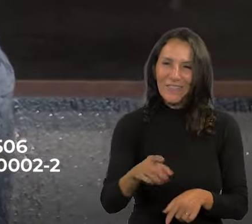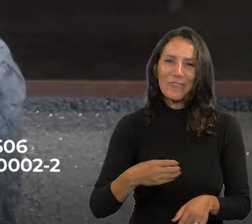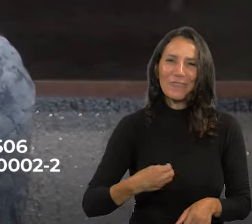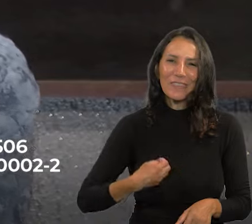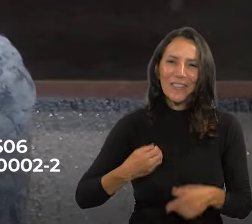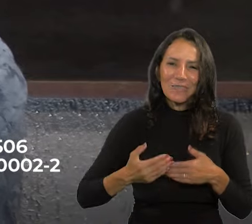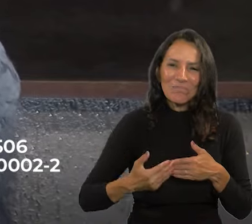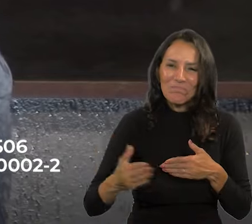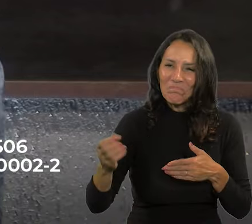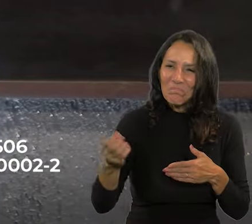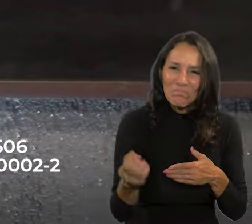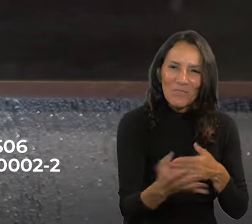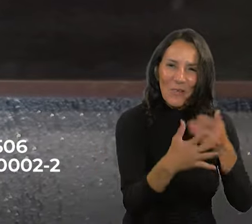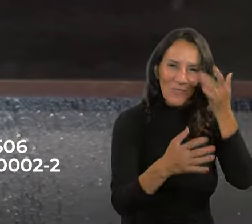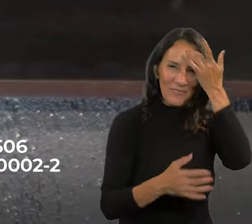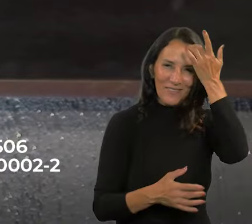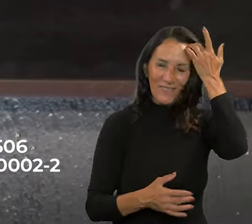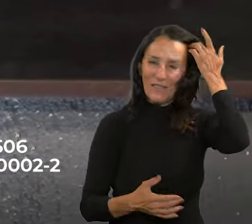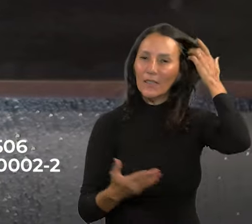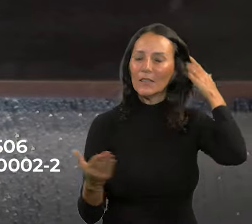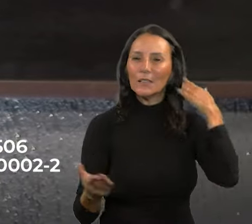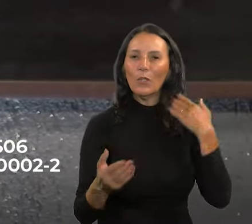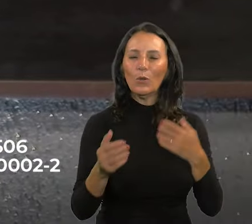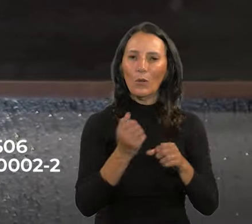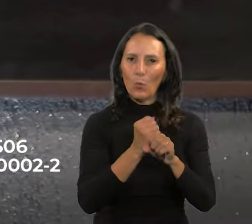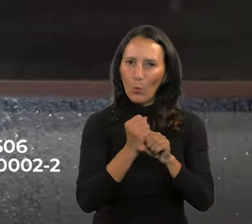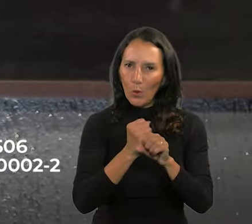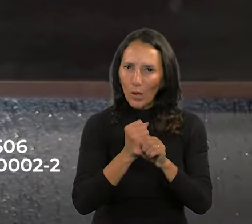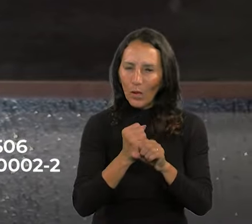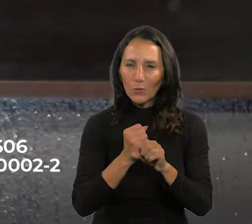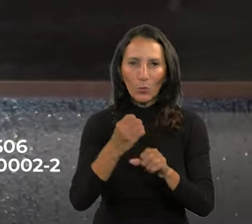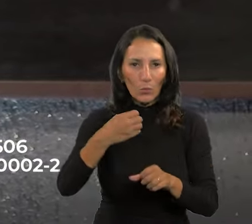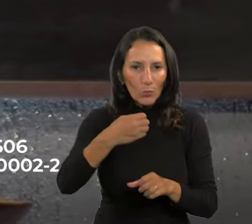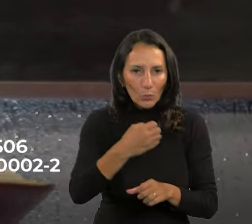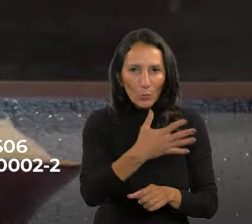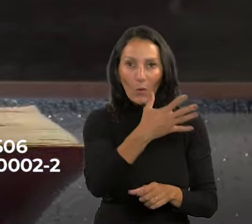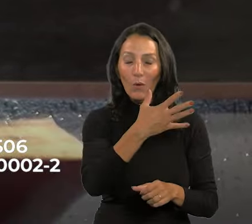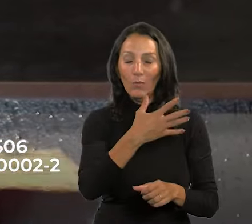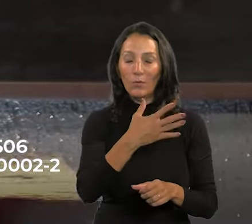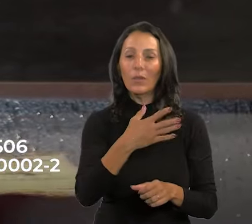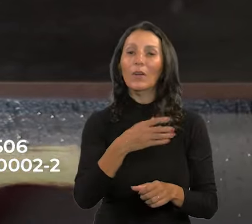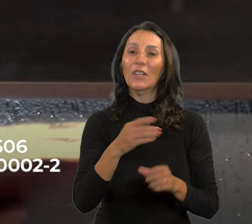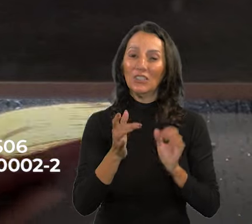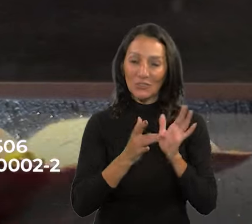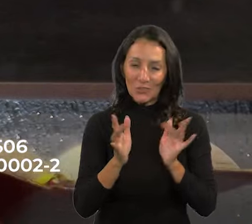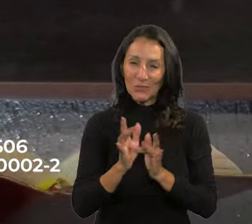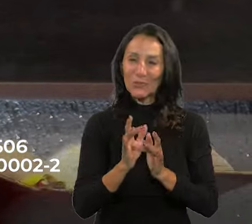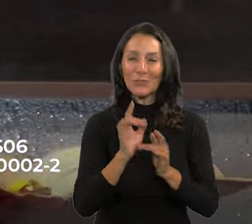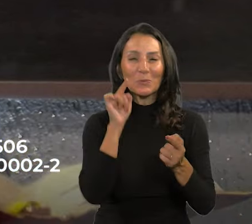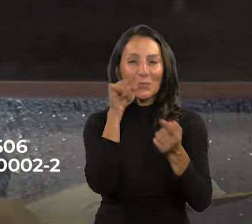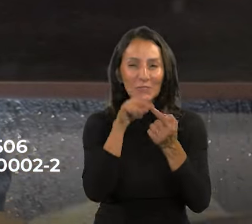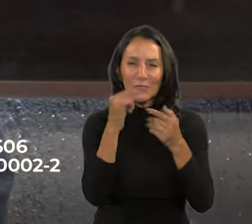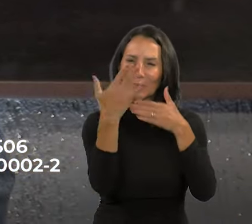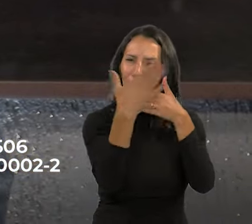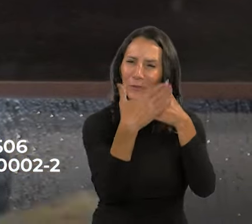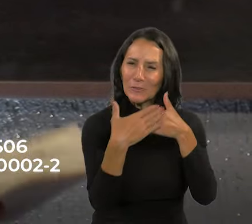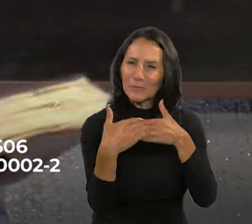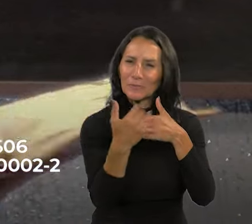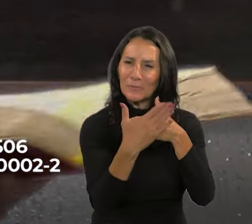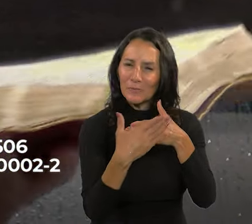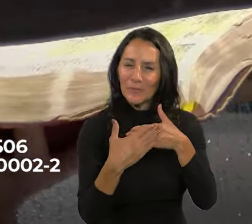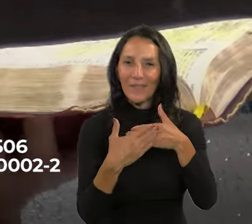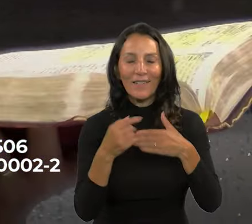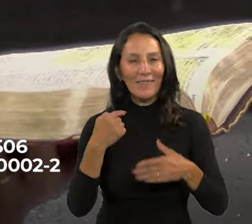Então, apregoar o ano aceitável do Senhor e a consolar todos os que choram. Eu vou nos velórios, eu